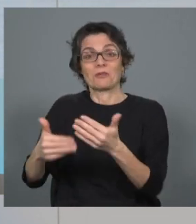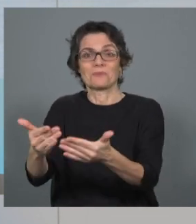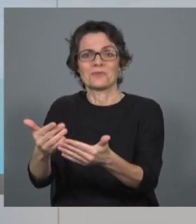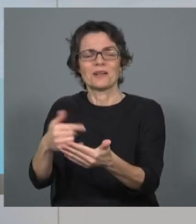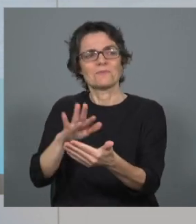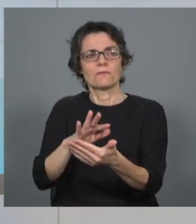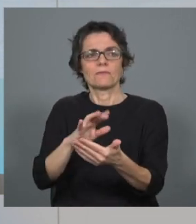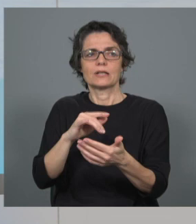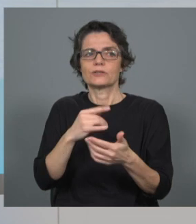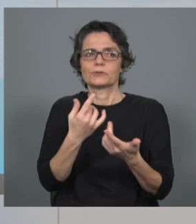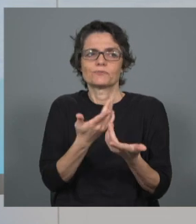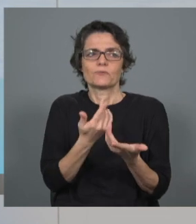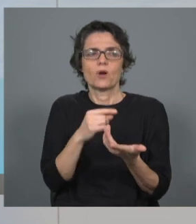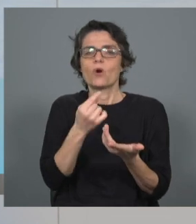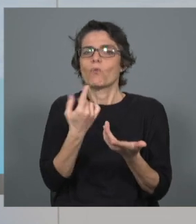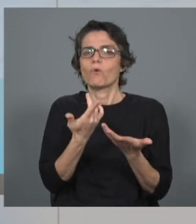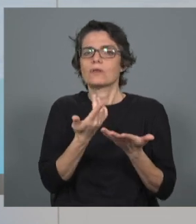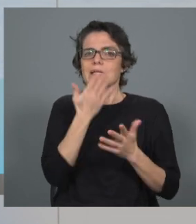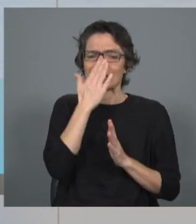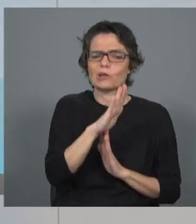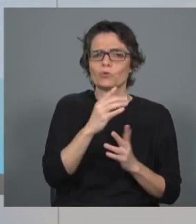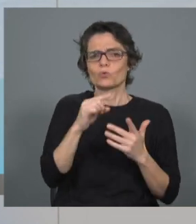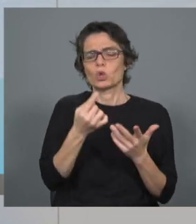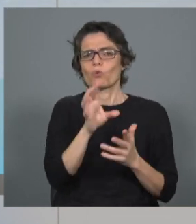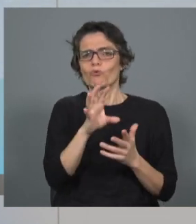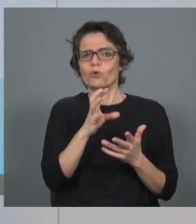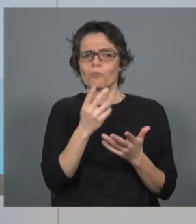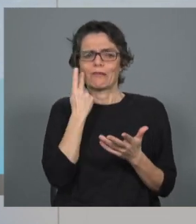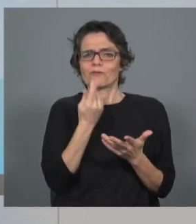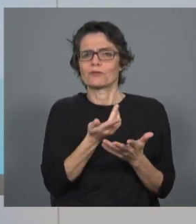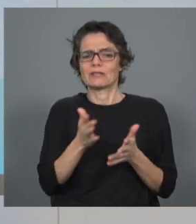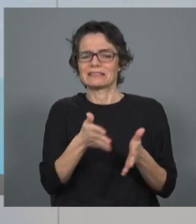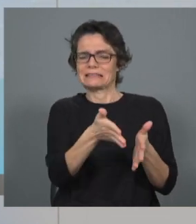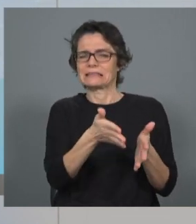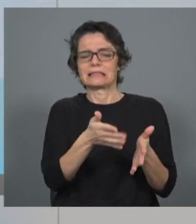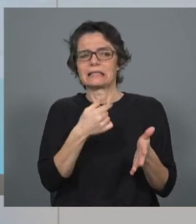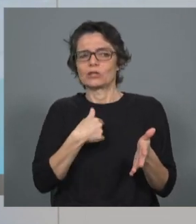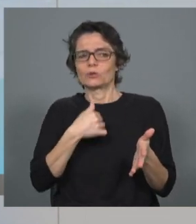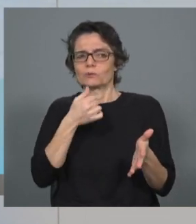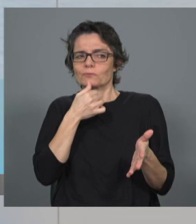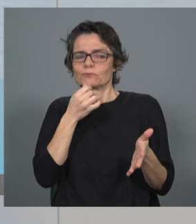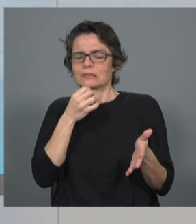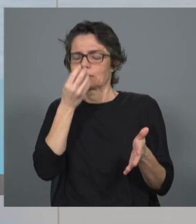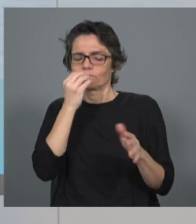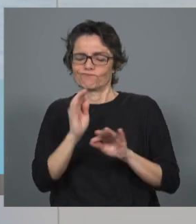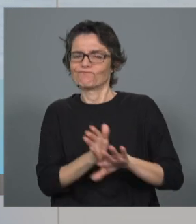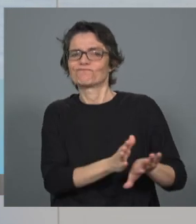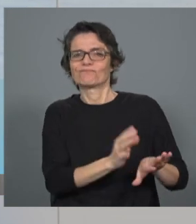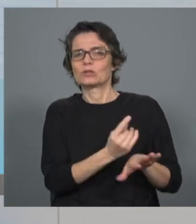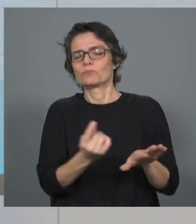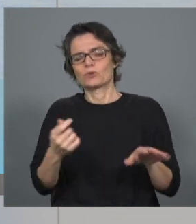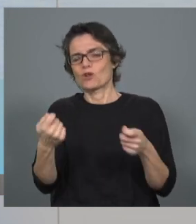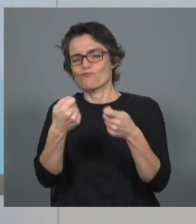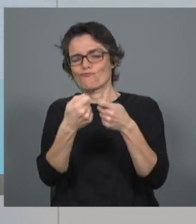com a outra. Mas certos comportamentos, certas formas de estar, eu tive de deixar, porque não me coadunava com elas.